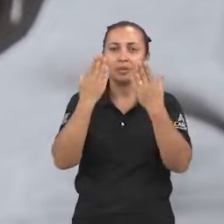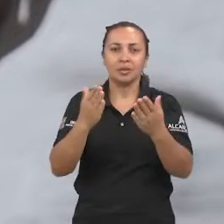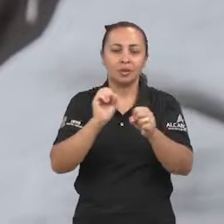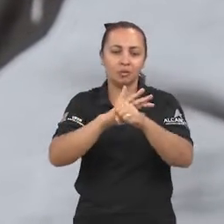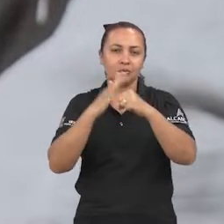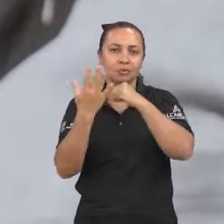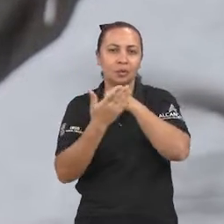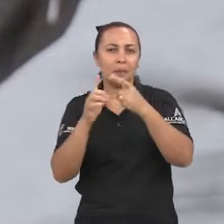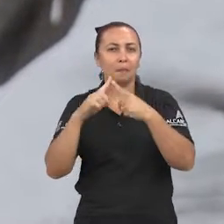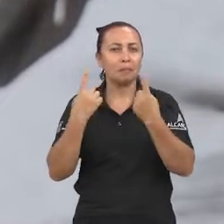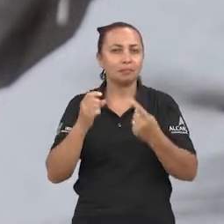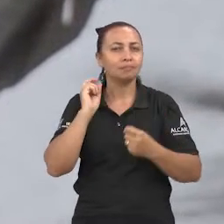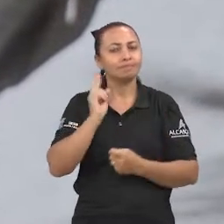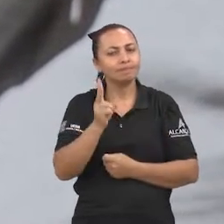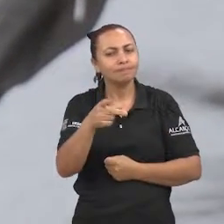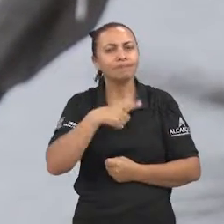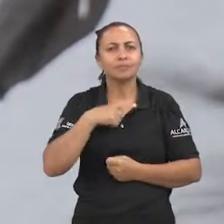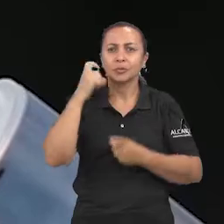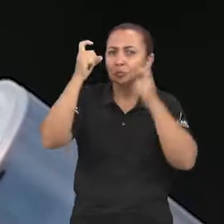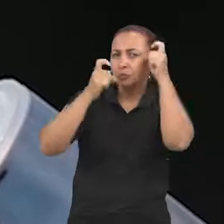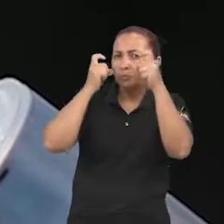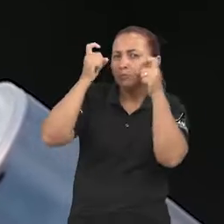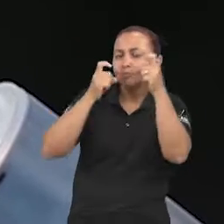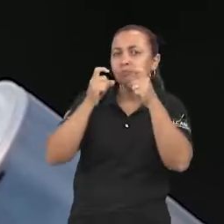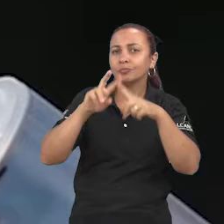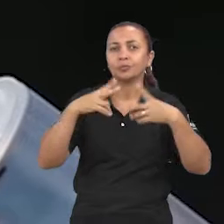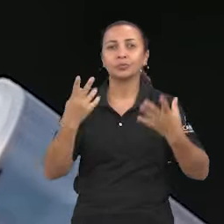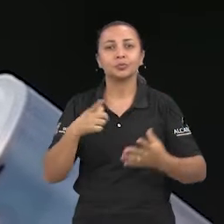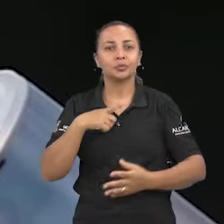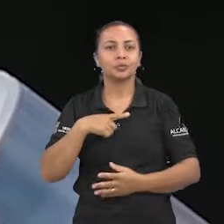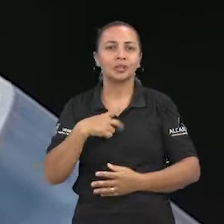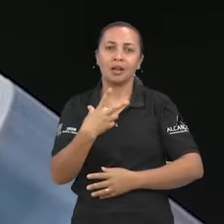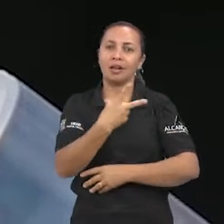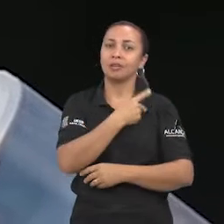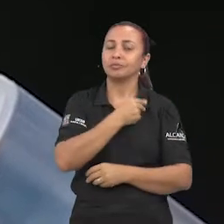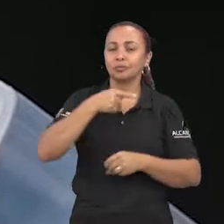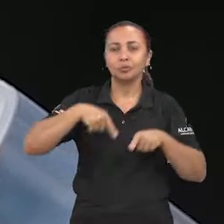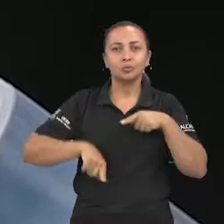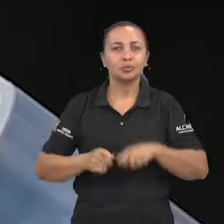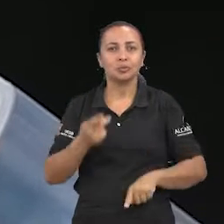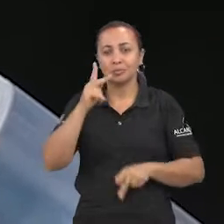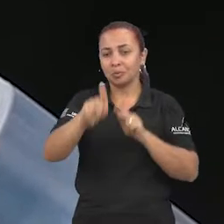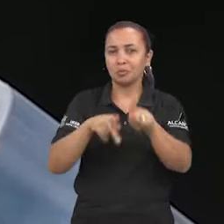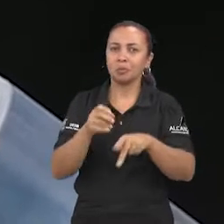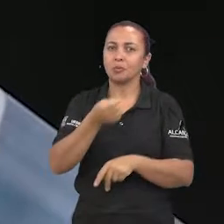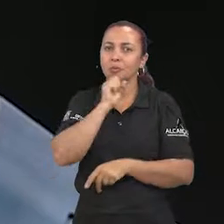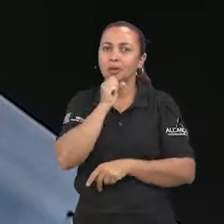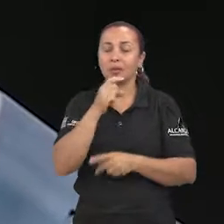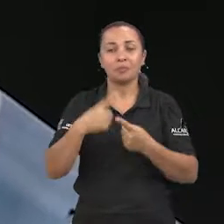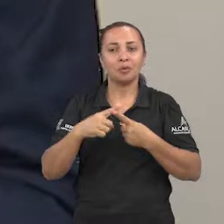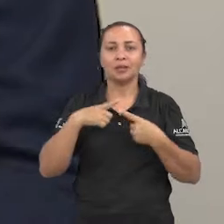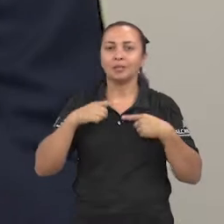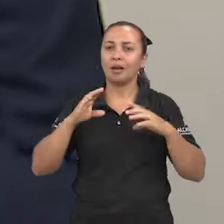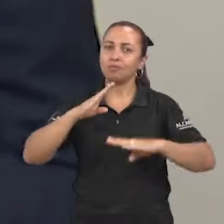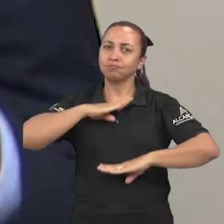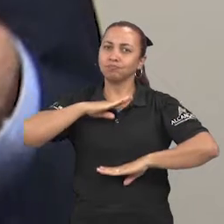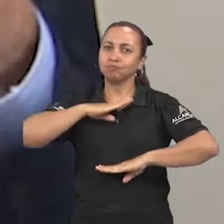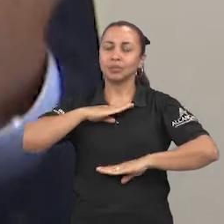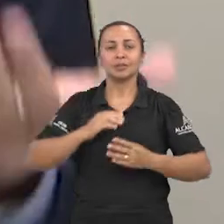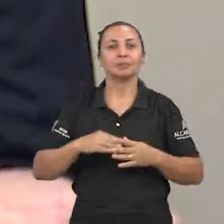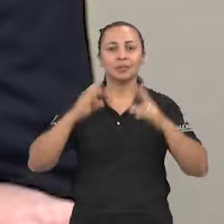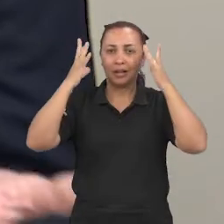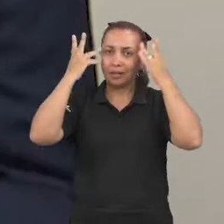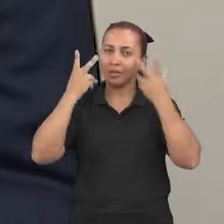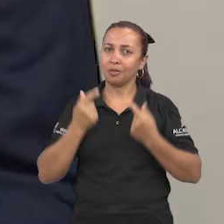você gera imunizantes para a população mais idosa. Existe um comportamento natural que é chamado de imunossenescência, ou seja, quando você